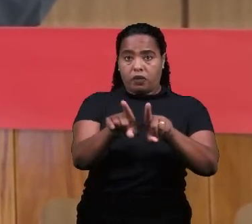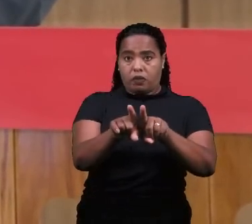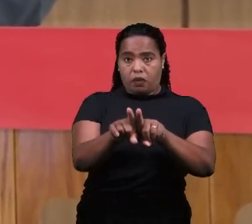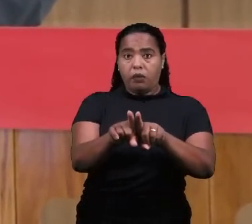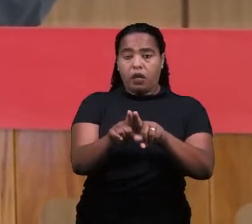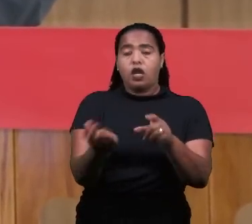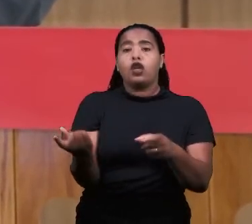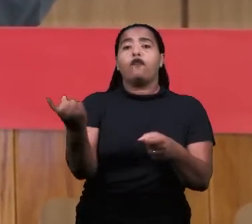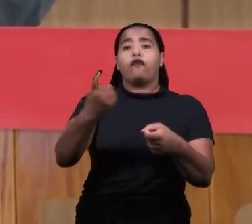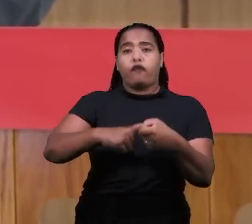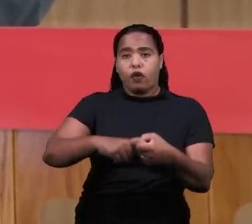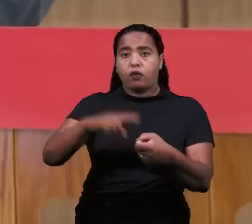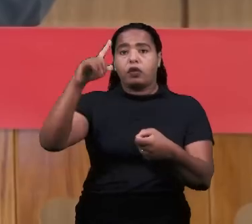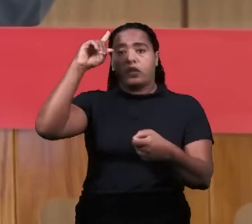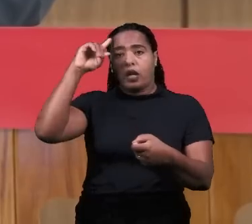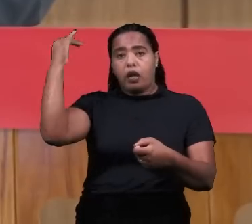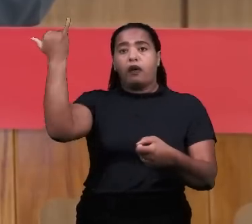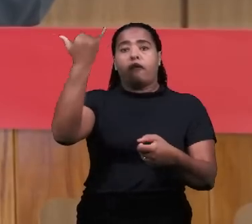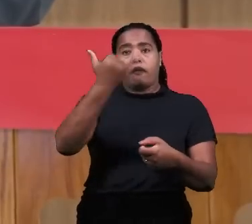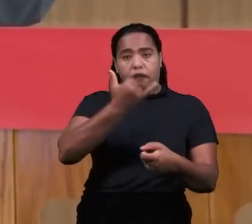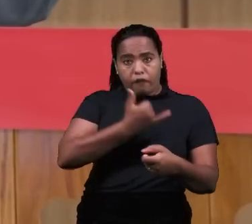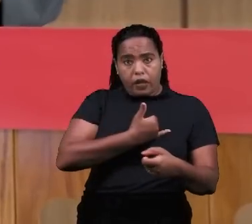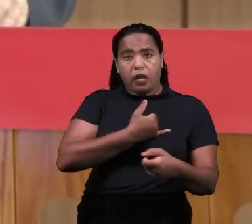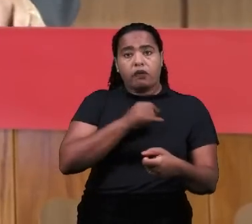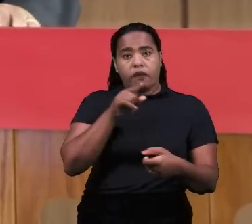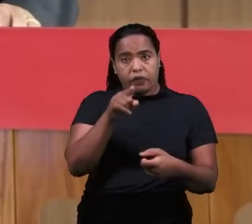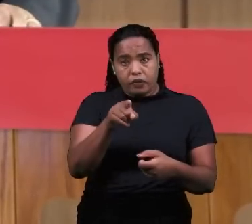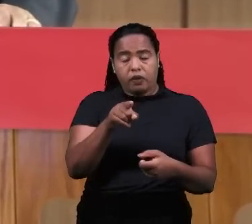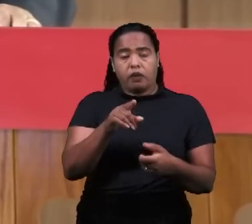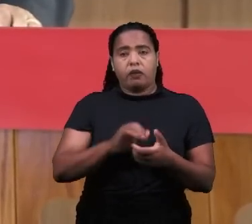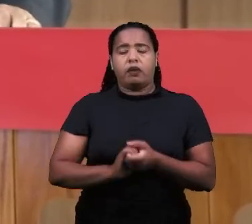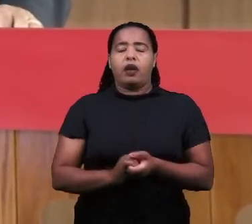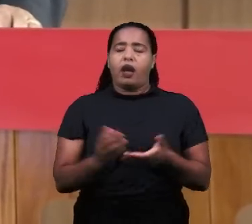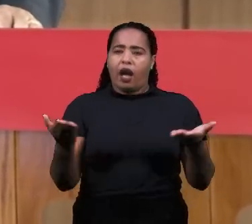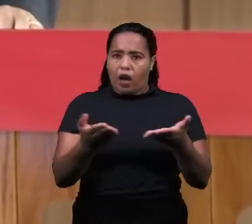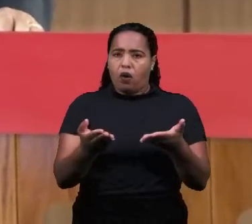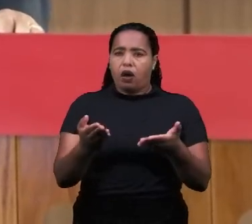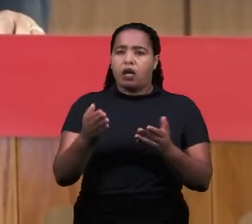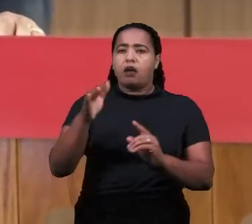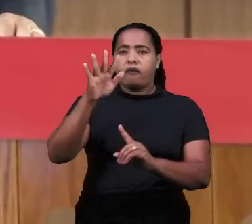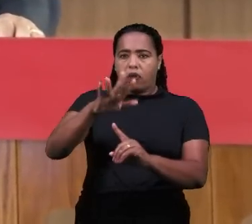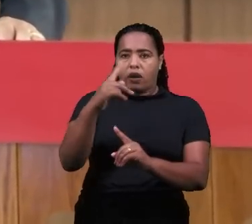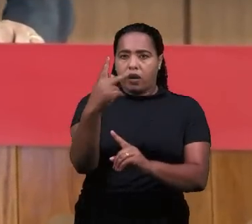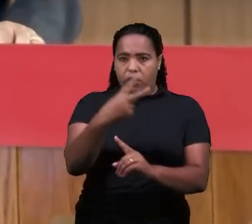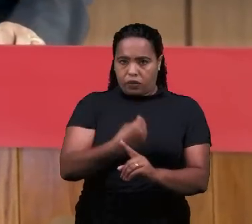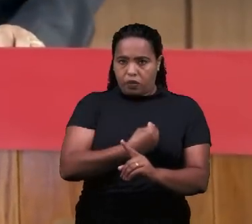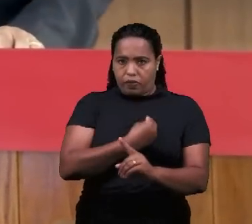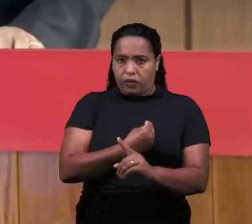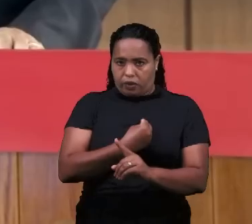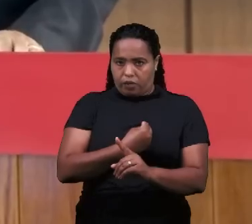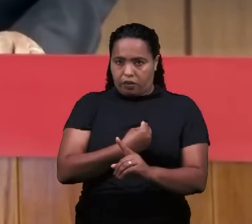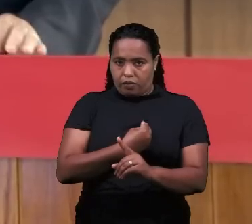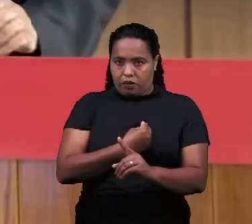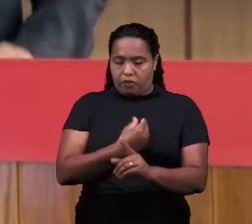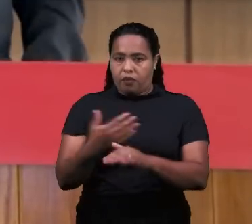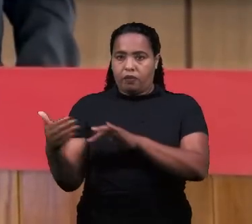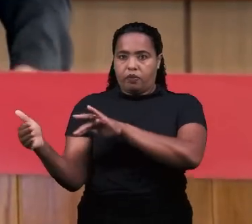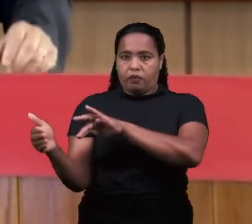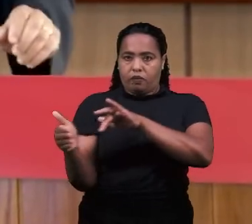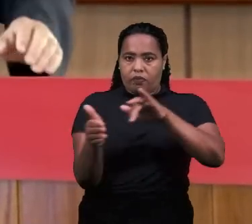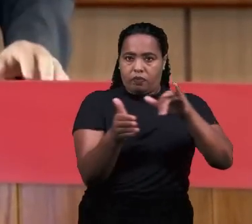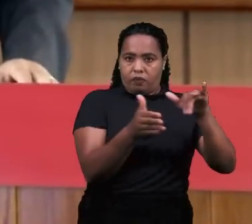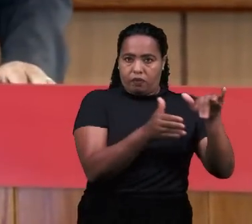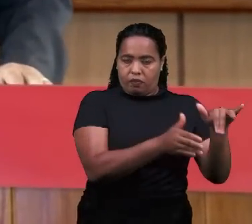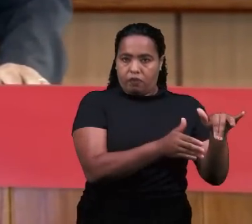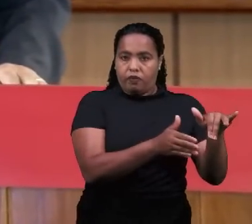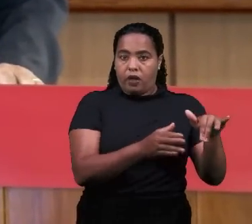É fácil falar em perdão, mas é difícil perdoar. Mas vamos orar para que Deus opere essa libertação agora. Possa Senhor, perdoar. Você